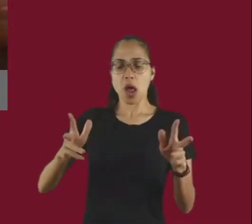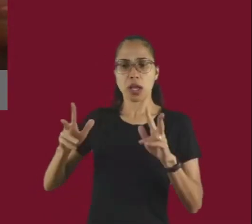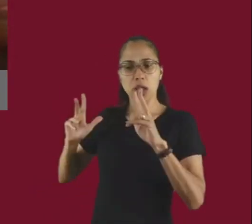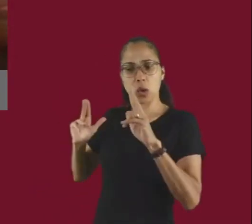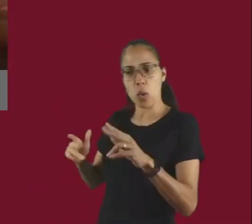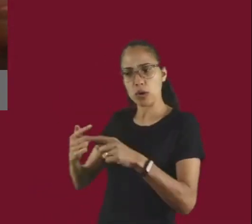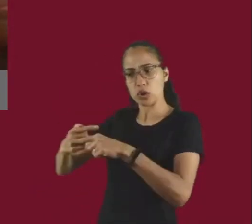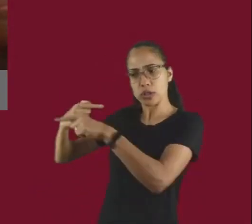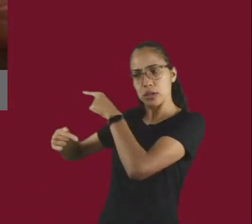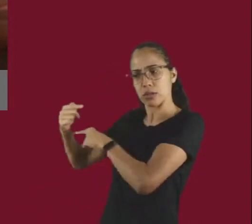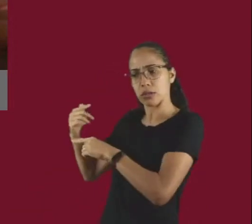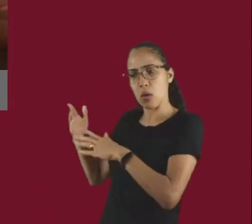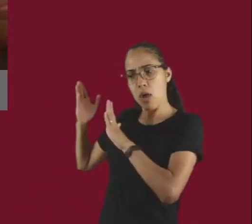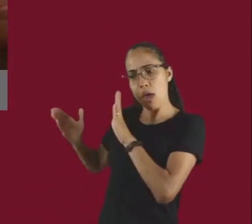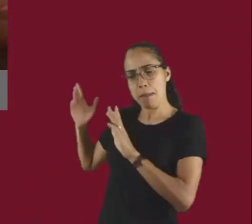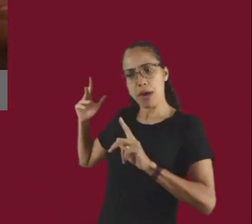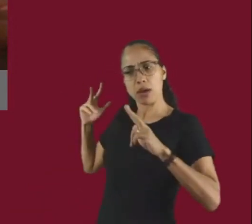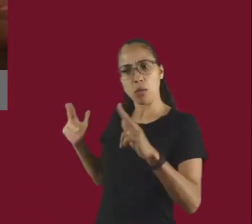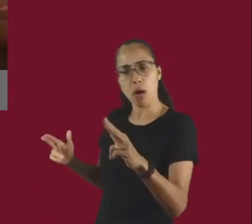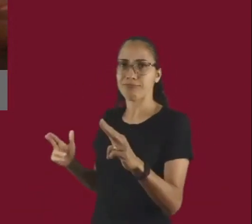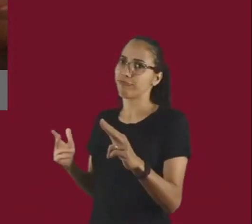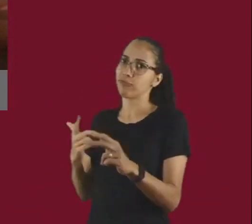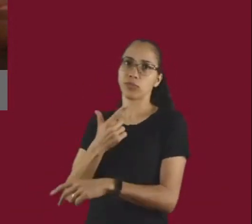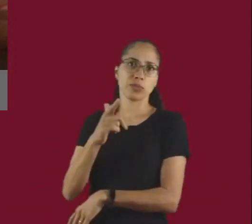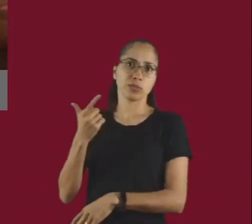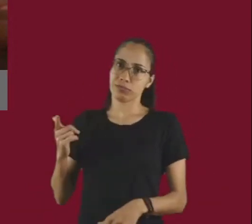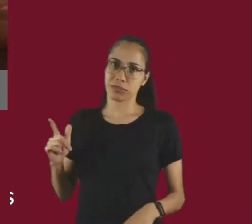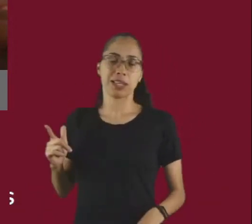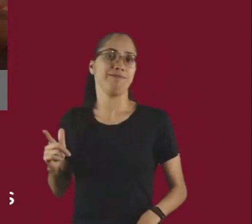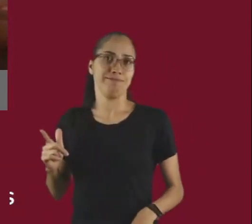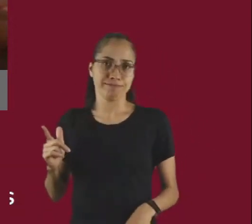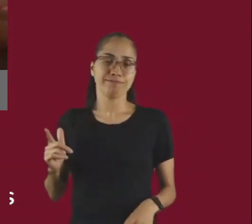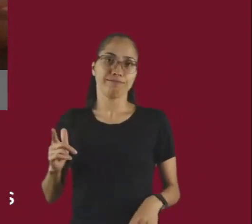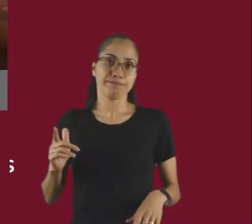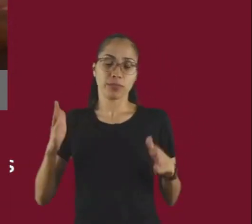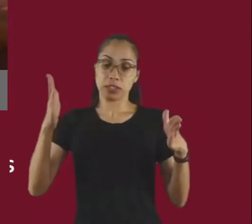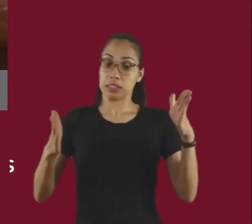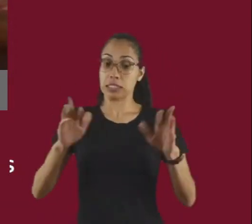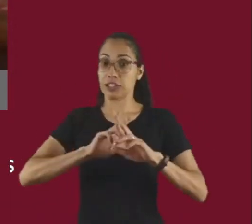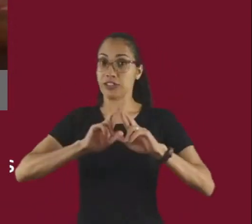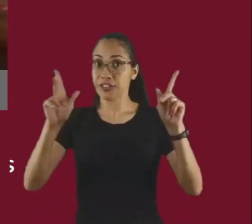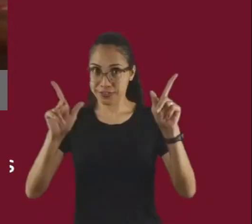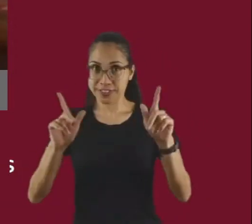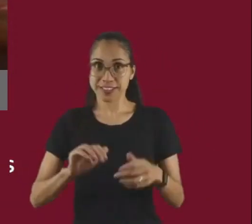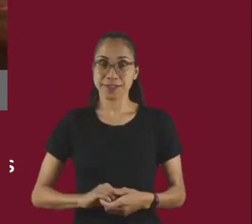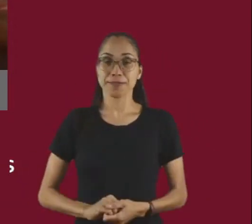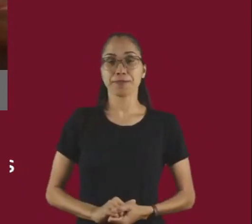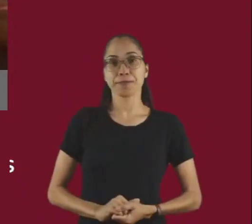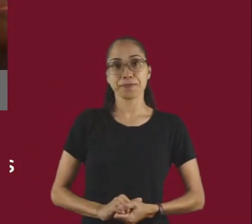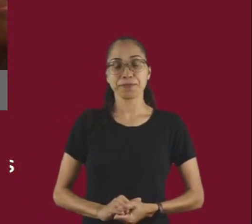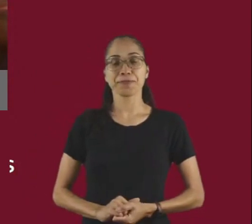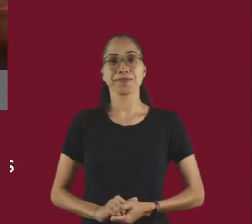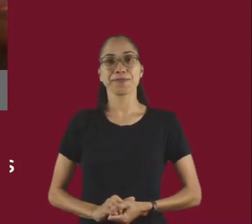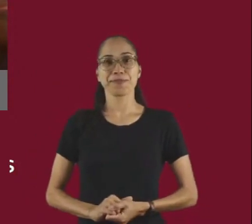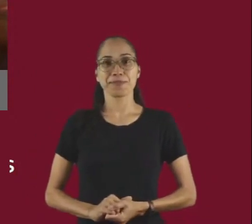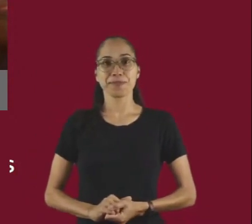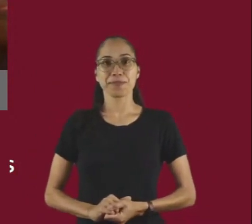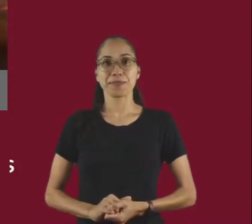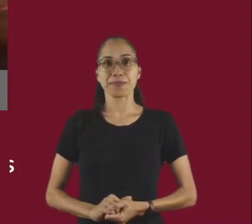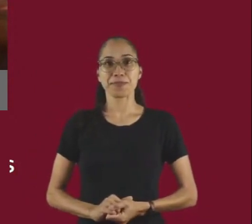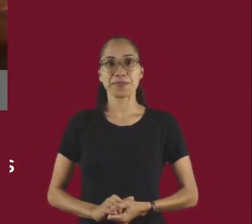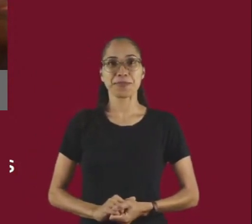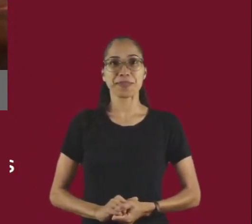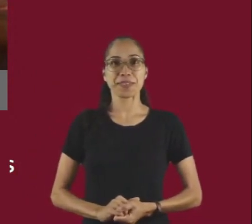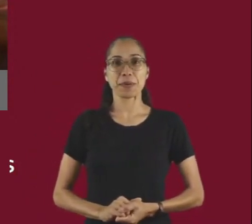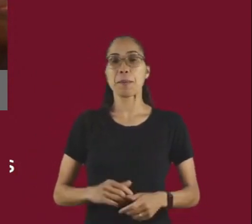gerações que hoje estão vivas vivem uma época que nenhuma geração viveu. E aí eu acho que a gente, para para contar por que que eu